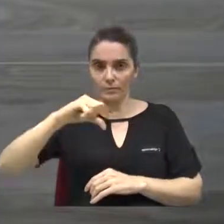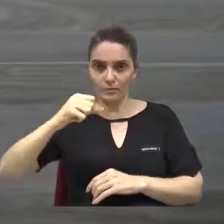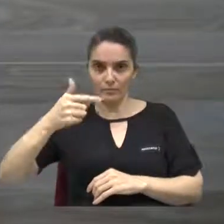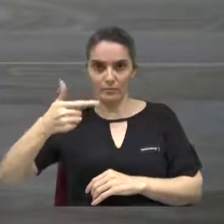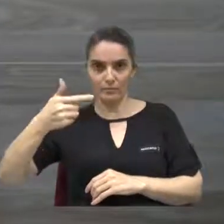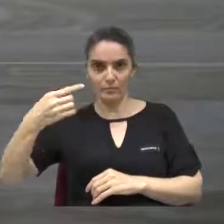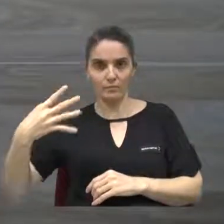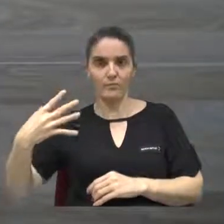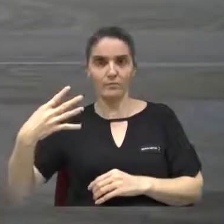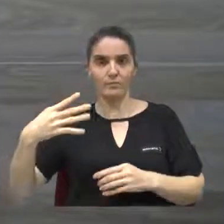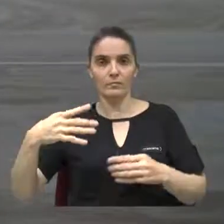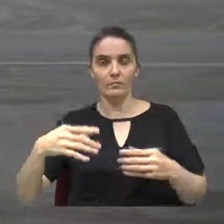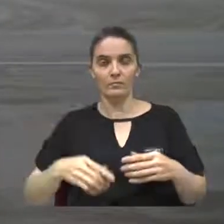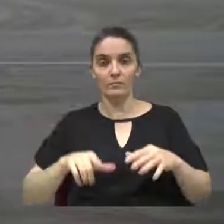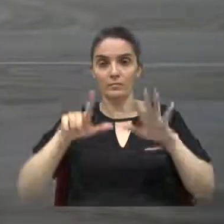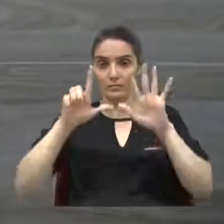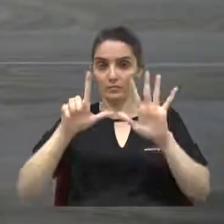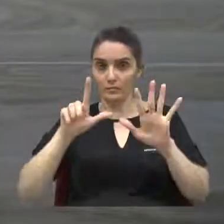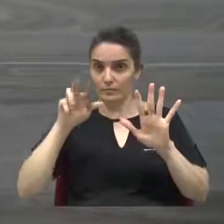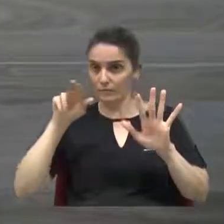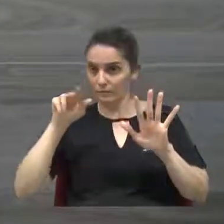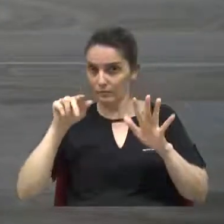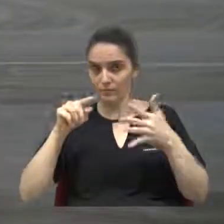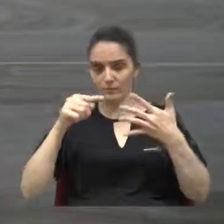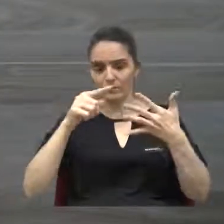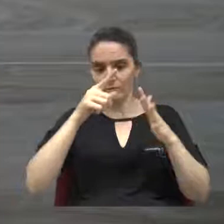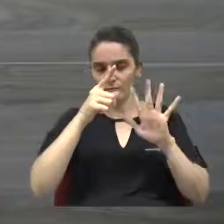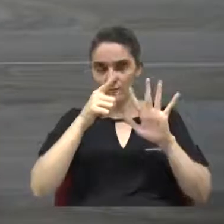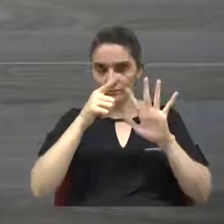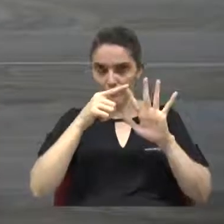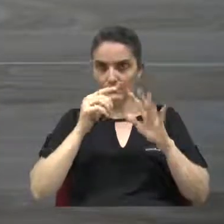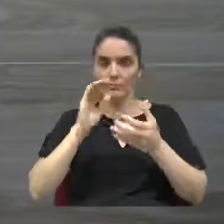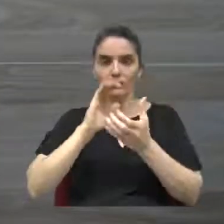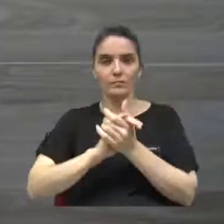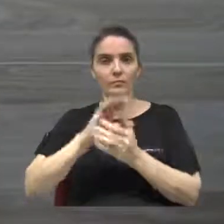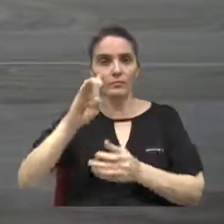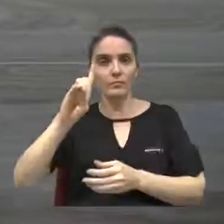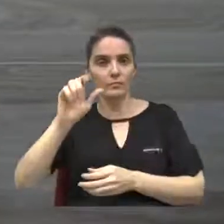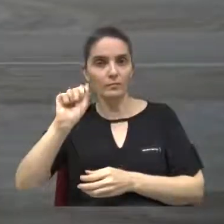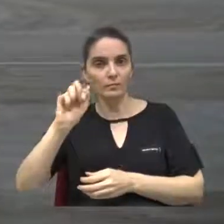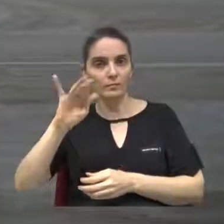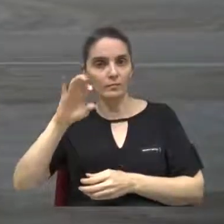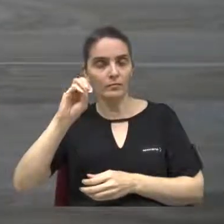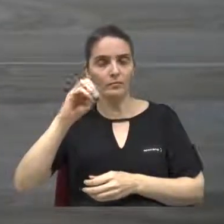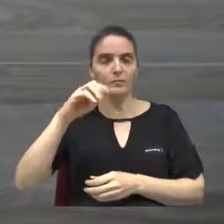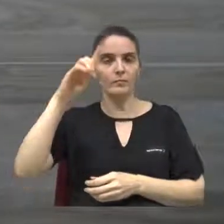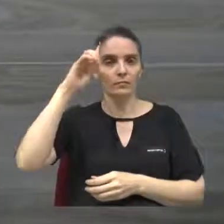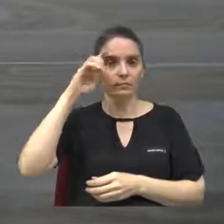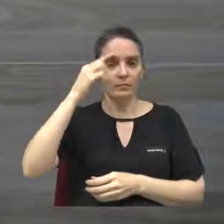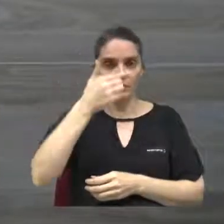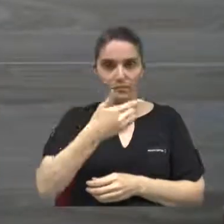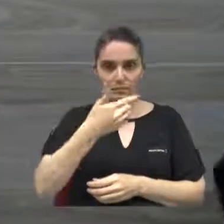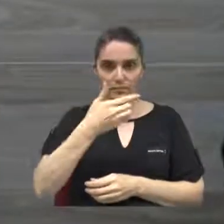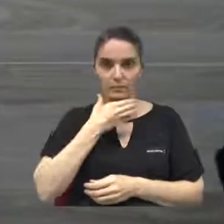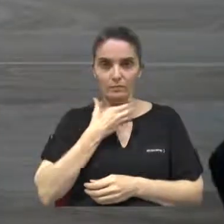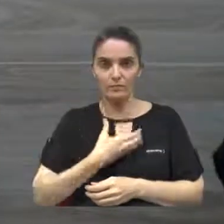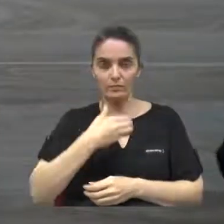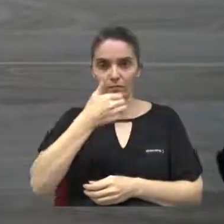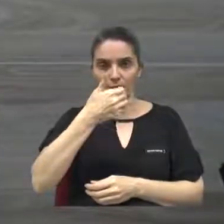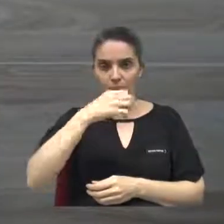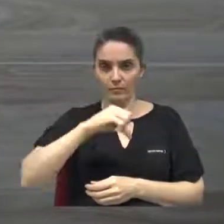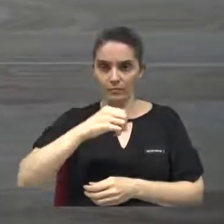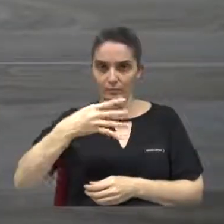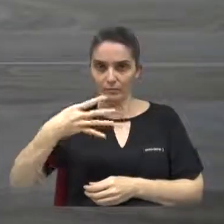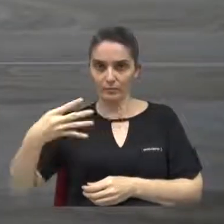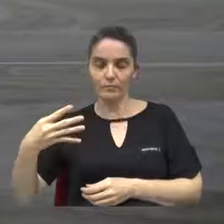quarta filha de 7 irmãos. Casou-se com Dário no dia 2 de dezembro de